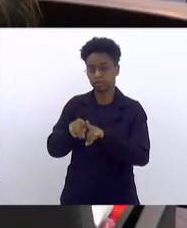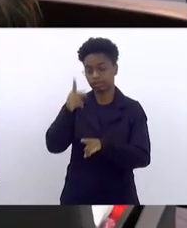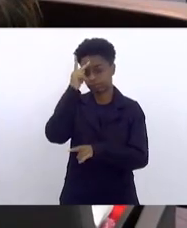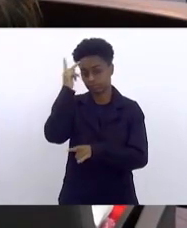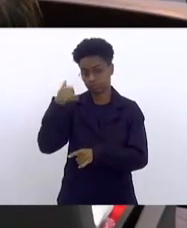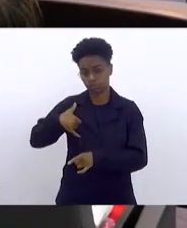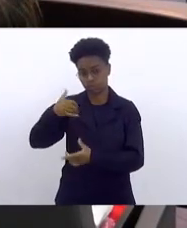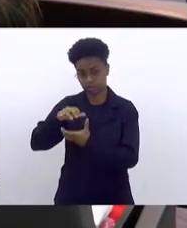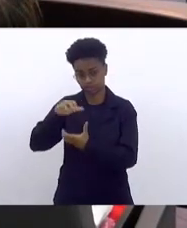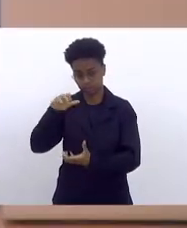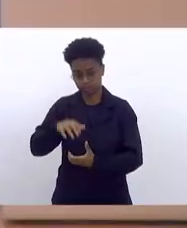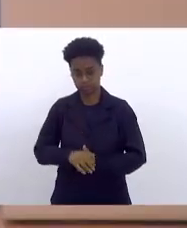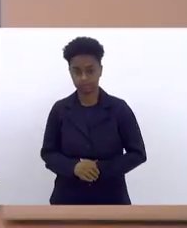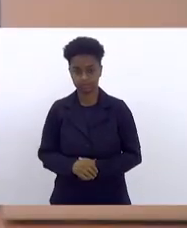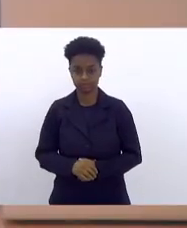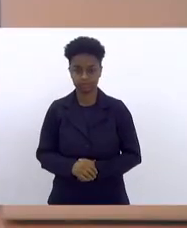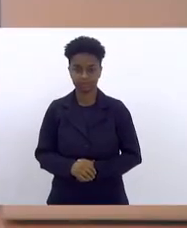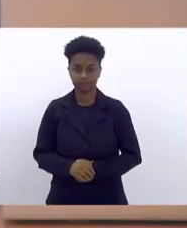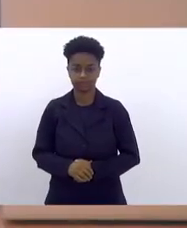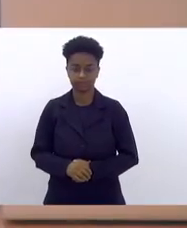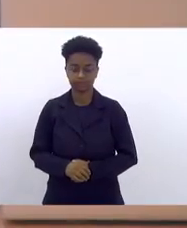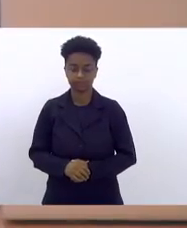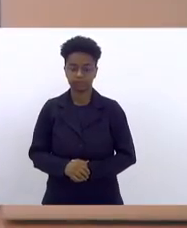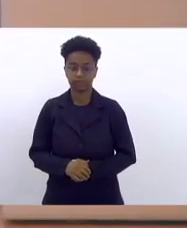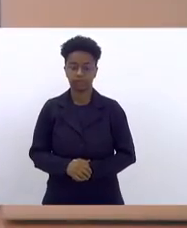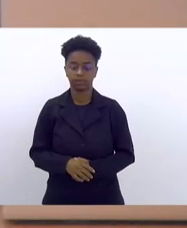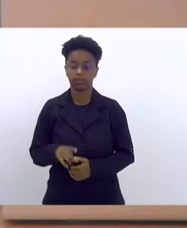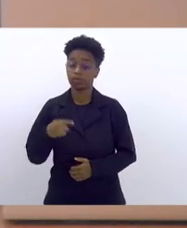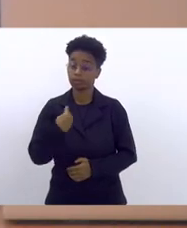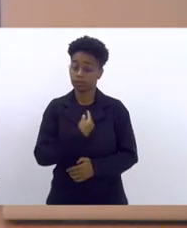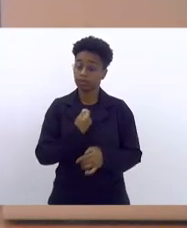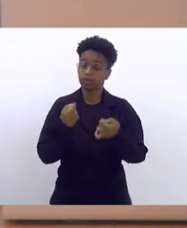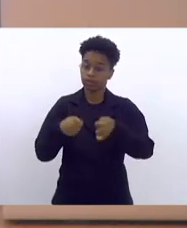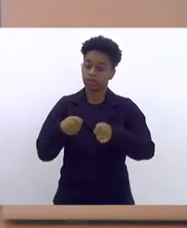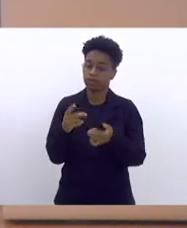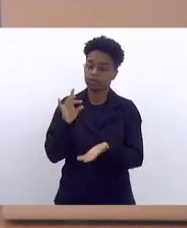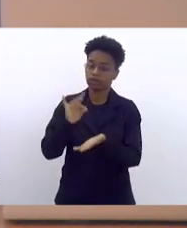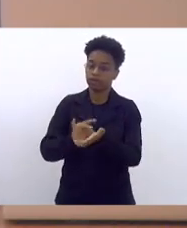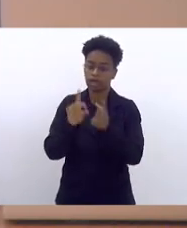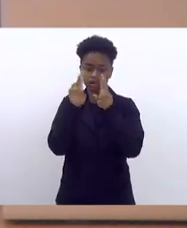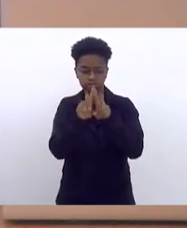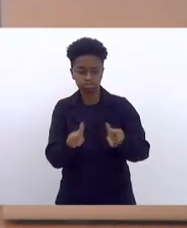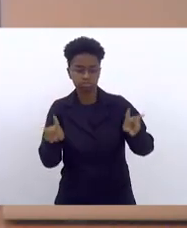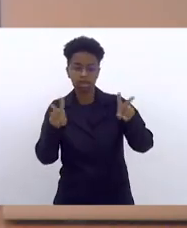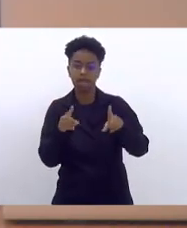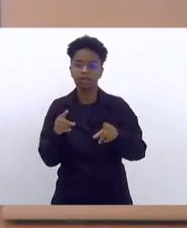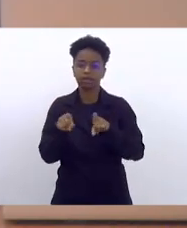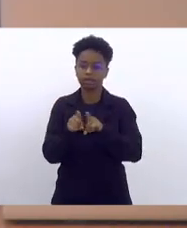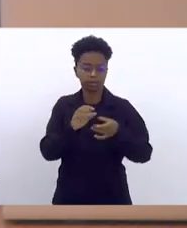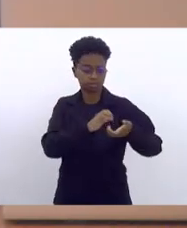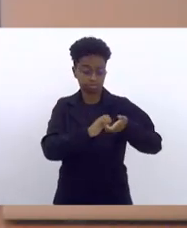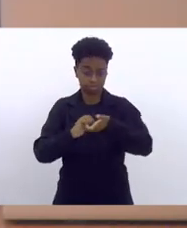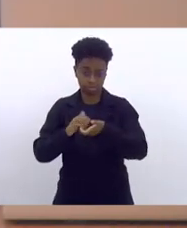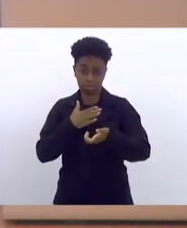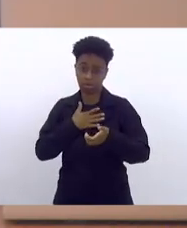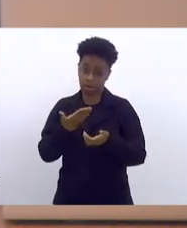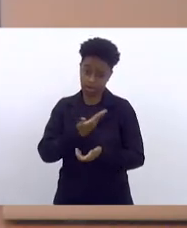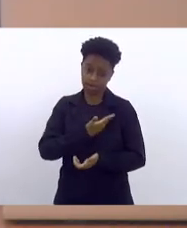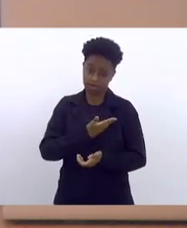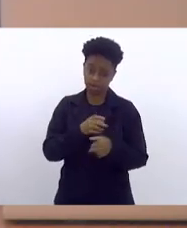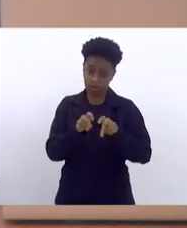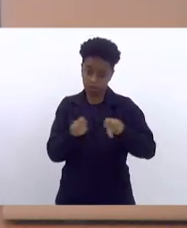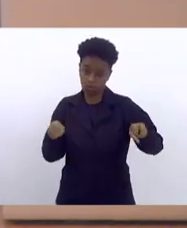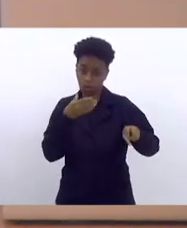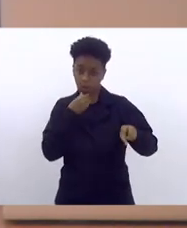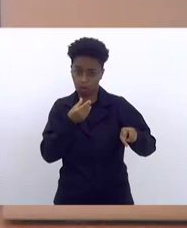idosa a gente tem que de fato estar com esse olhar saudar os meus colegas os homens aqui na